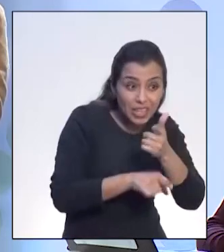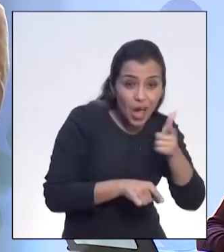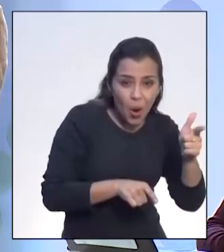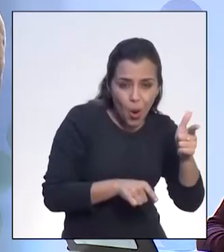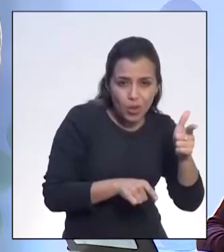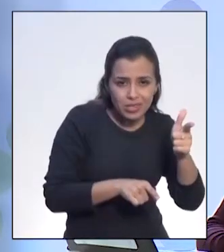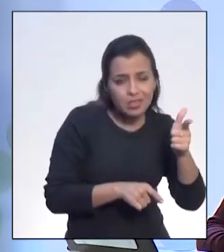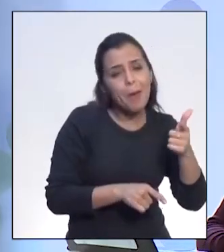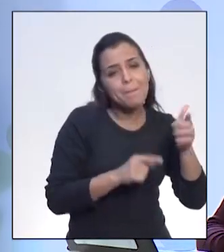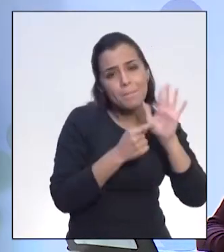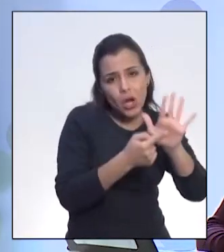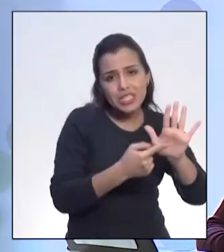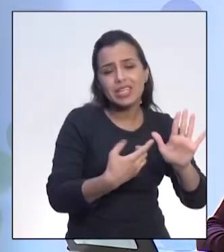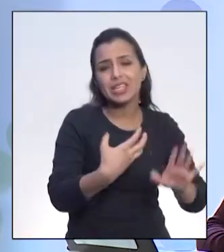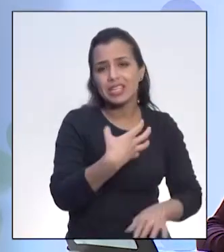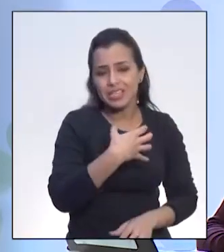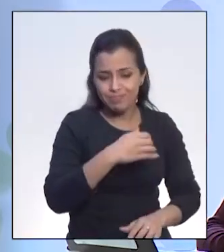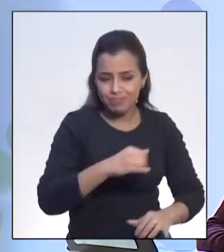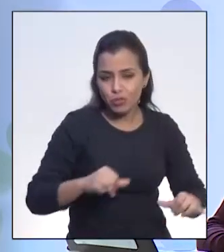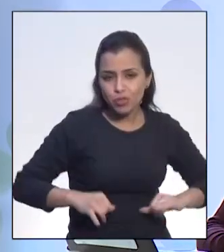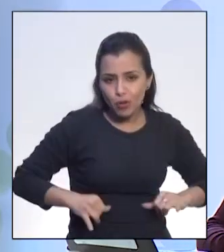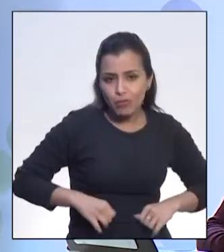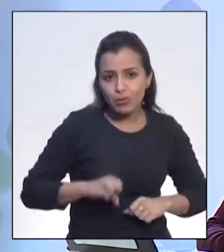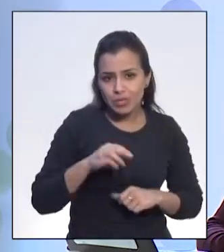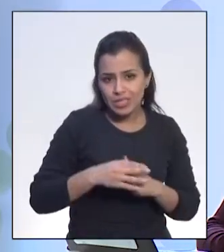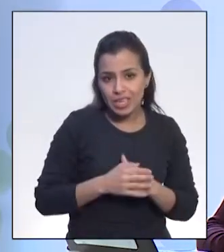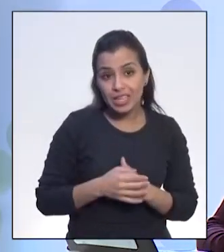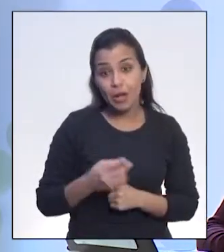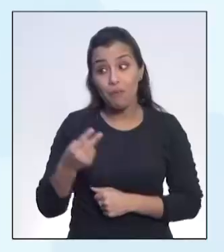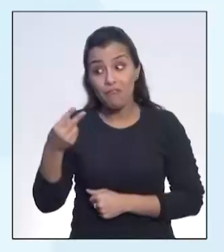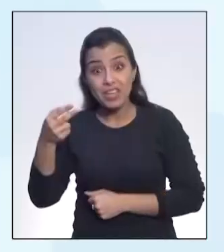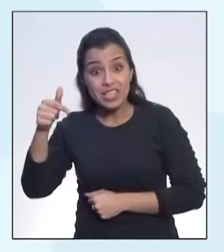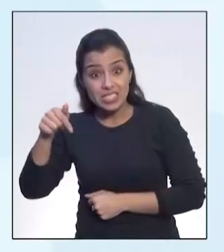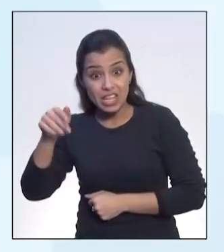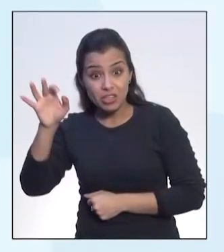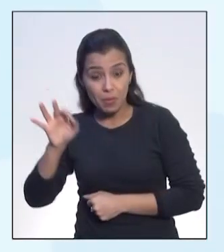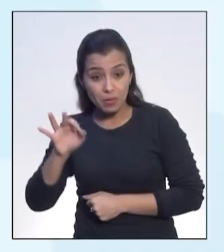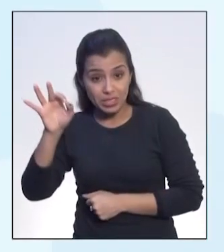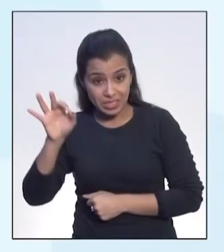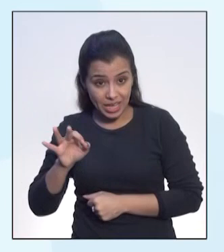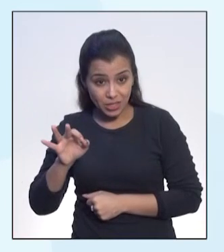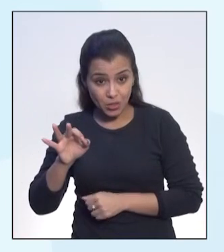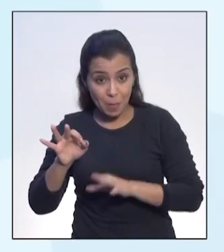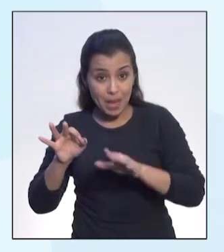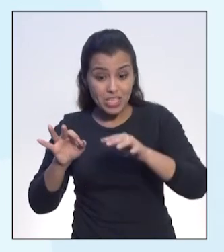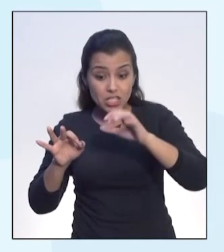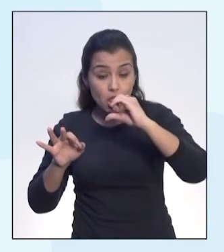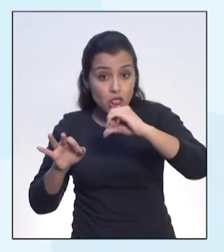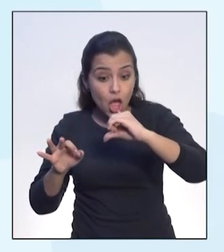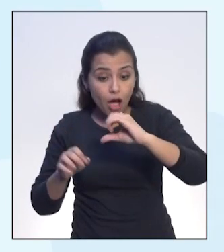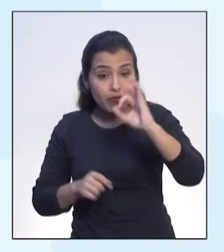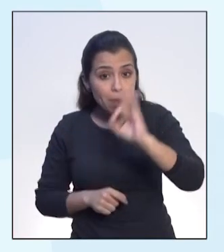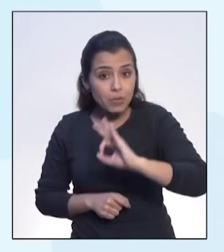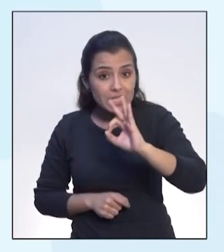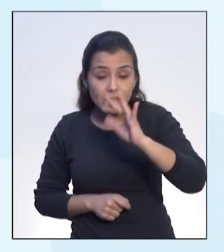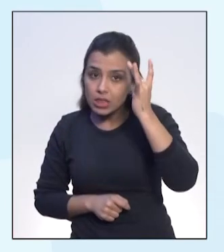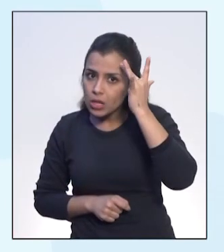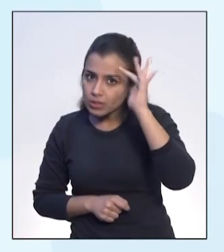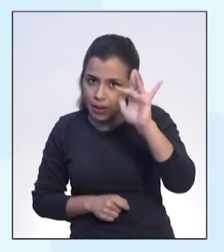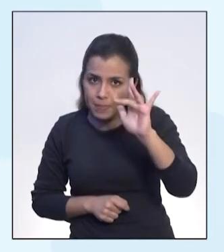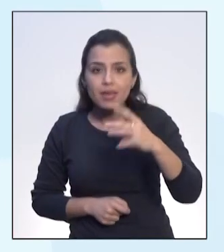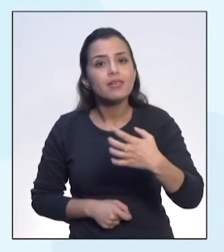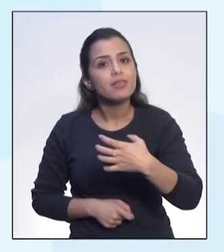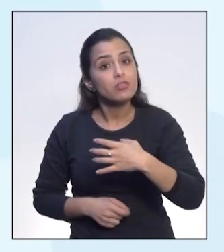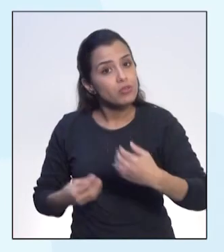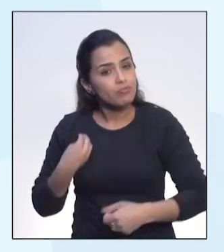violência contra a mulher. Então, aumentou de 27%, 9% dessas mulheres não sabiam que estavam sofrendo violência e responderam